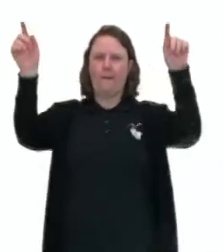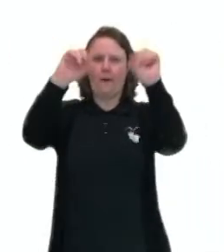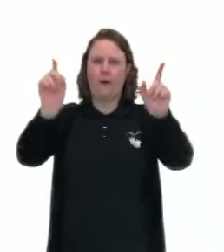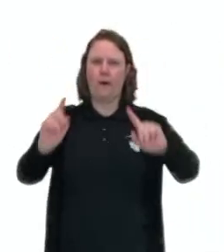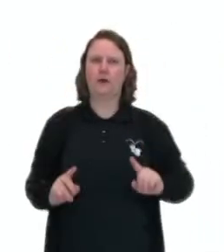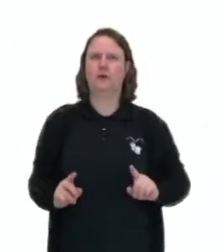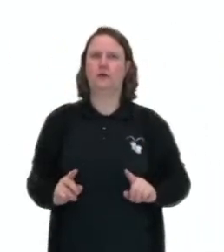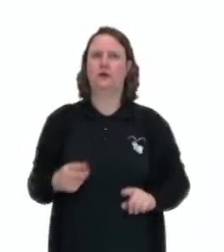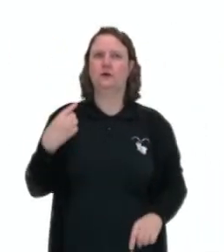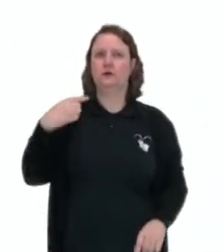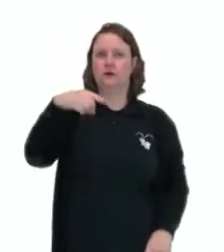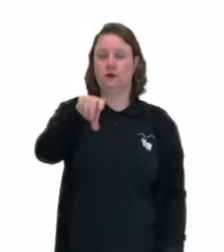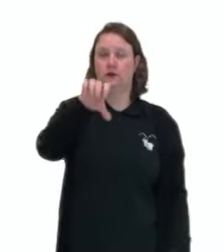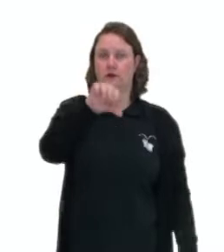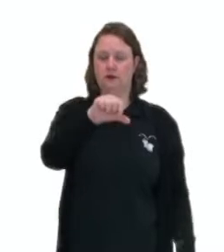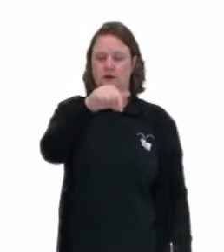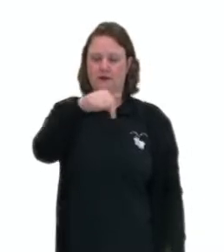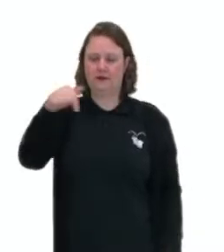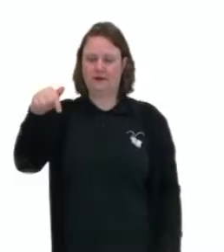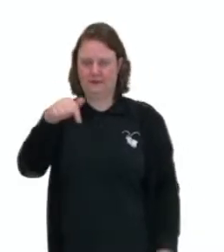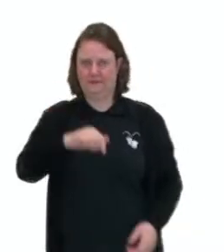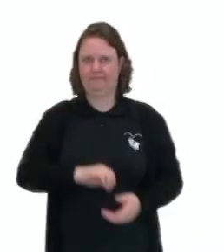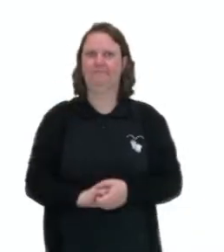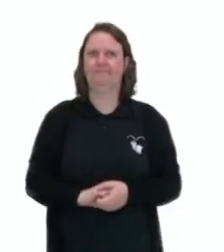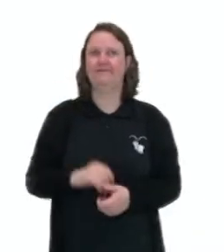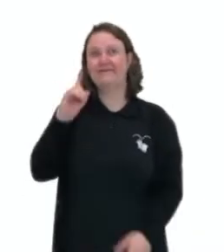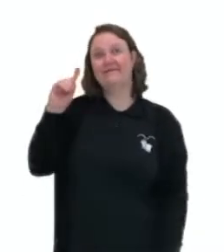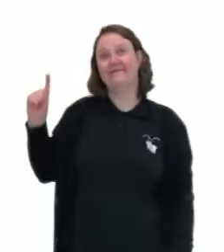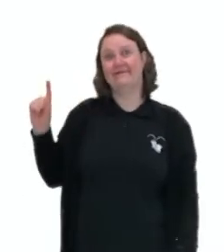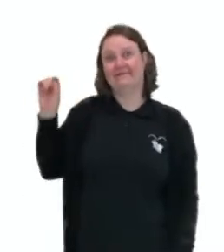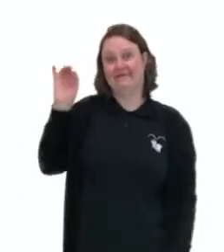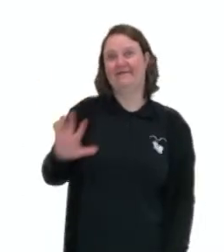1977. Observem a imagem ao lado.